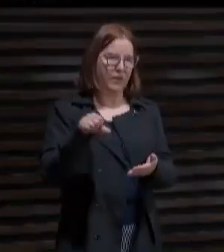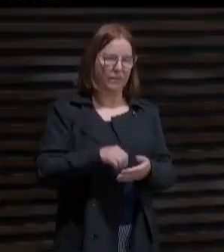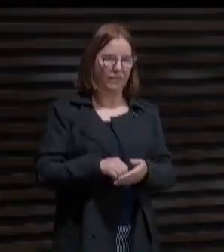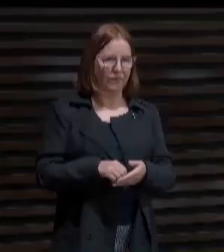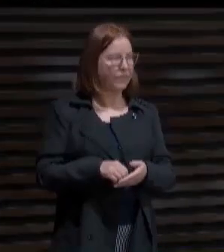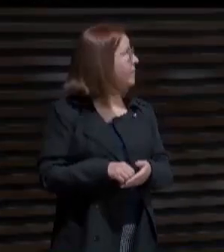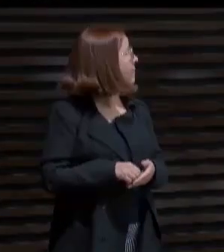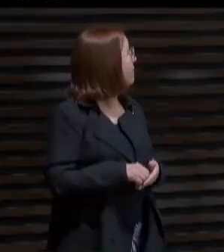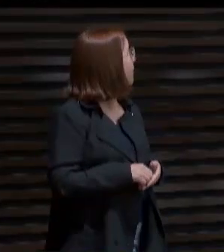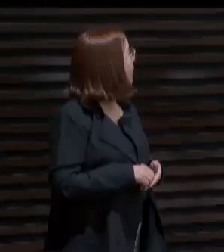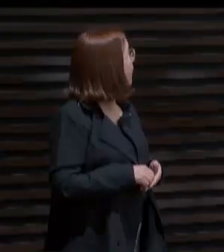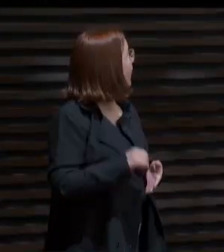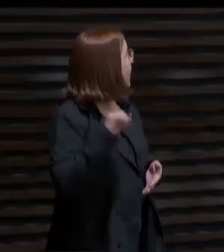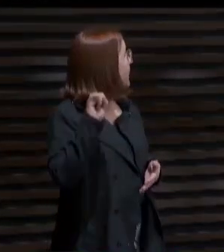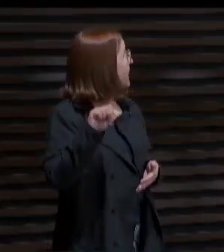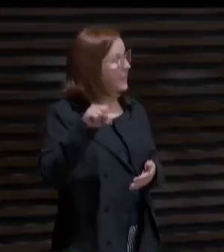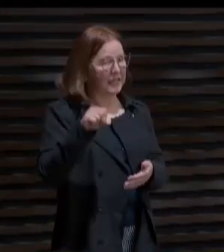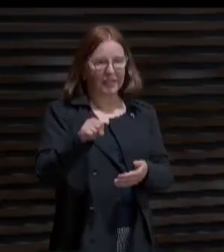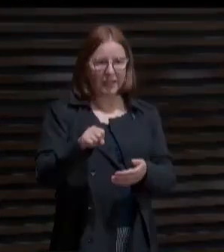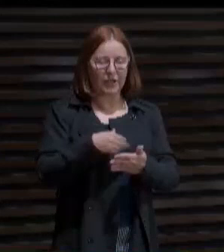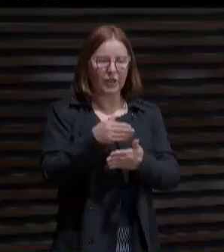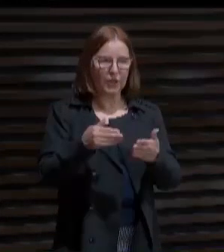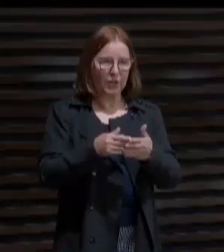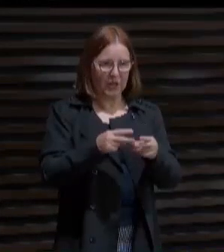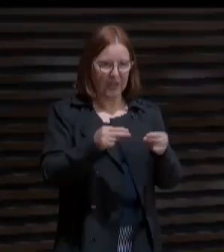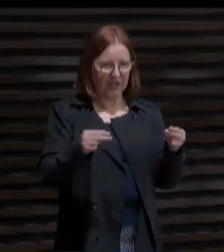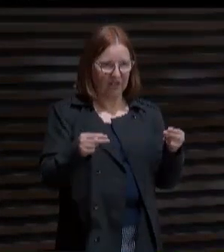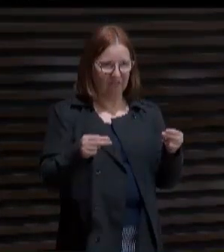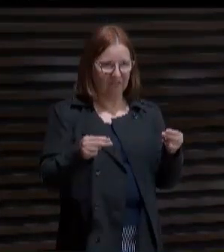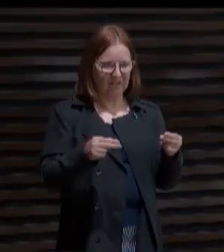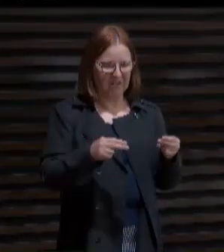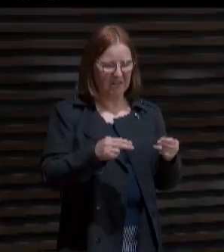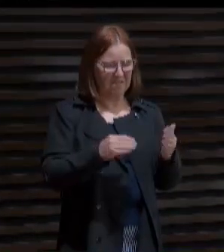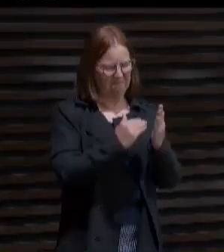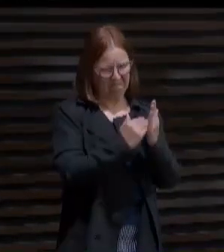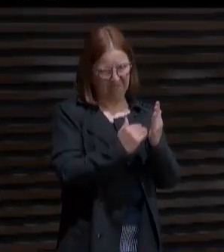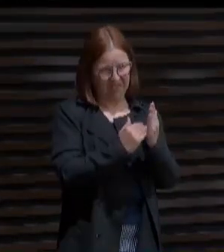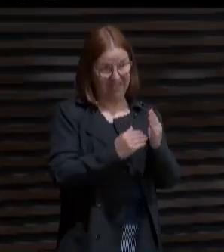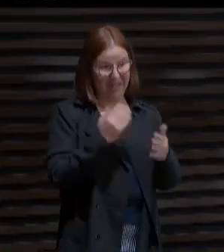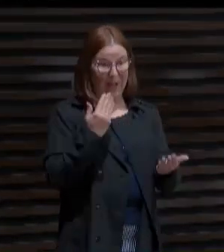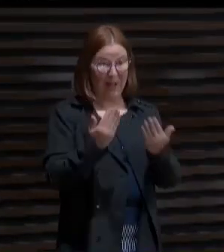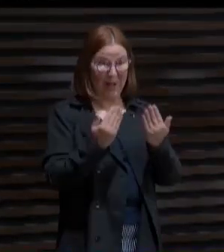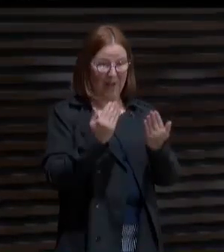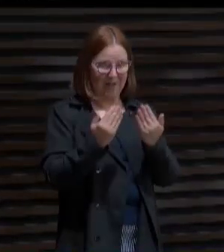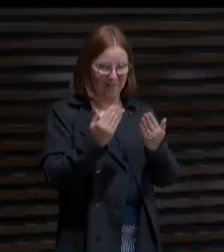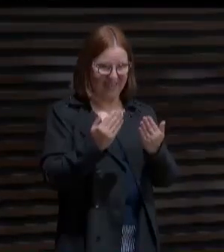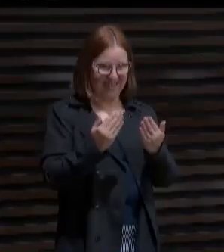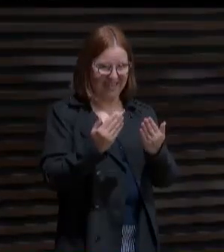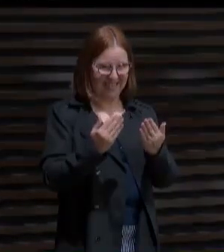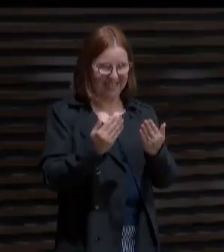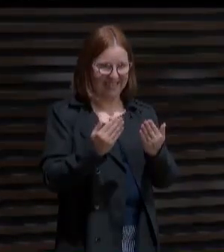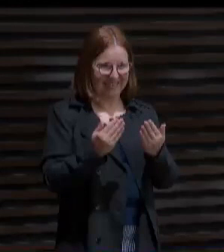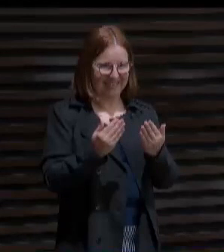Sim, todas as outras coisas são insignificantes comparadas ao ganho inestimável de